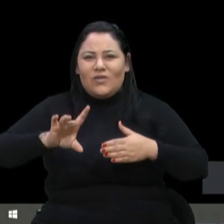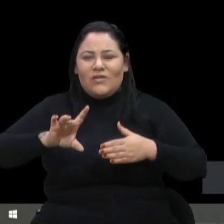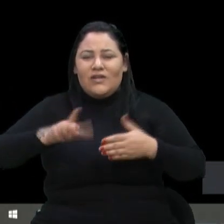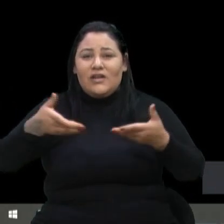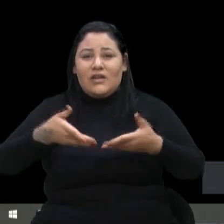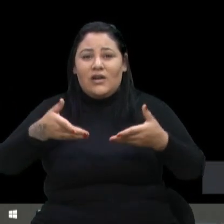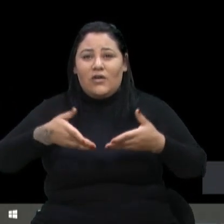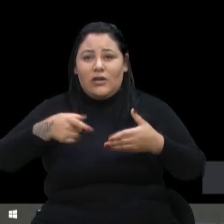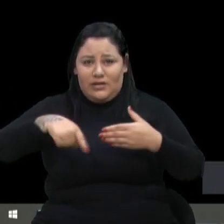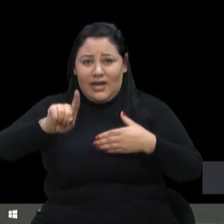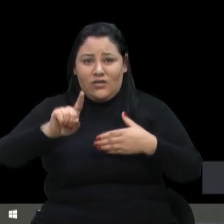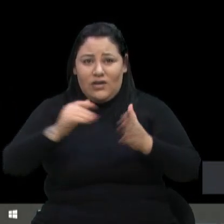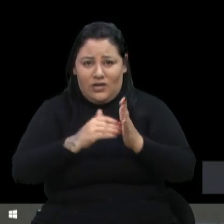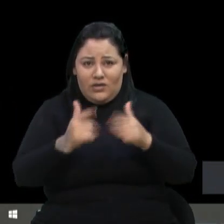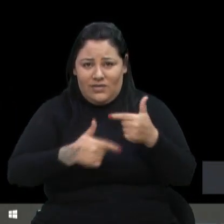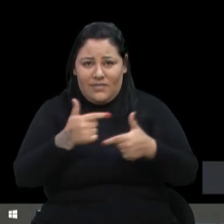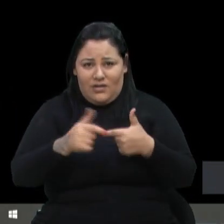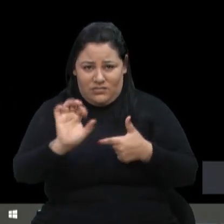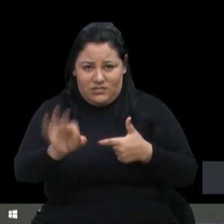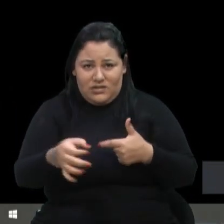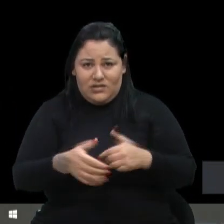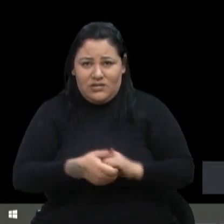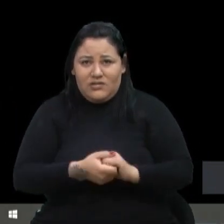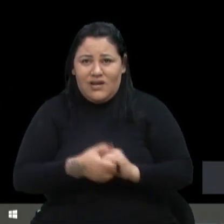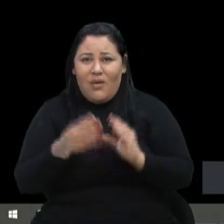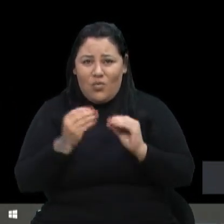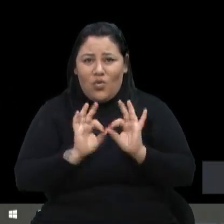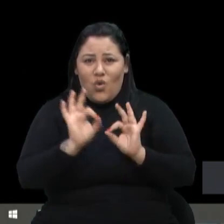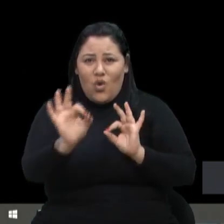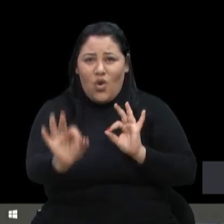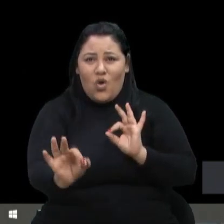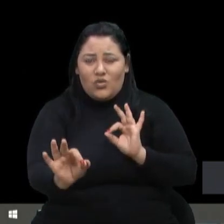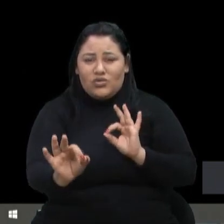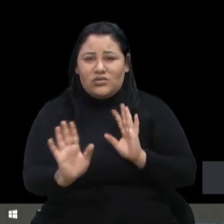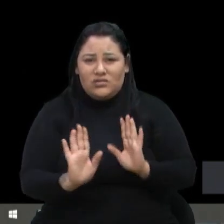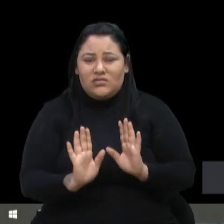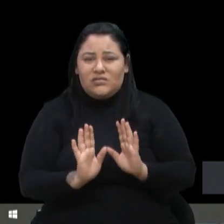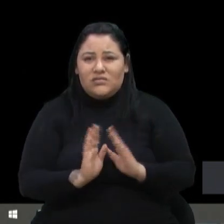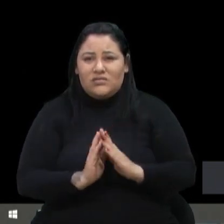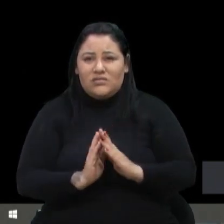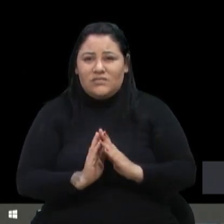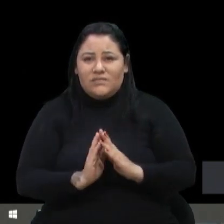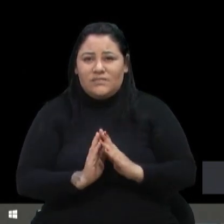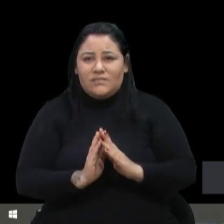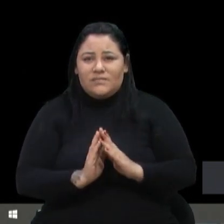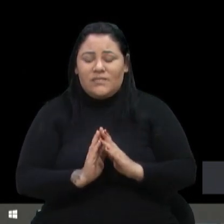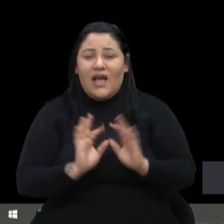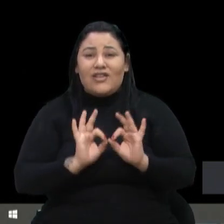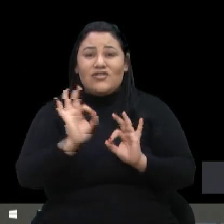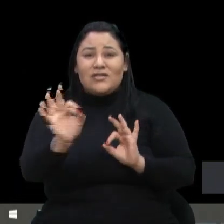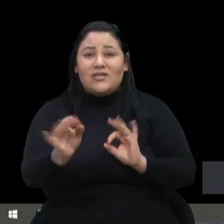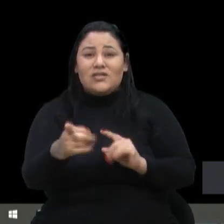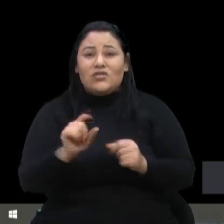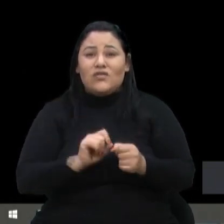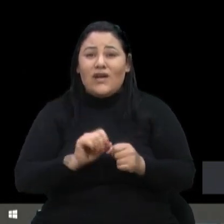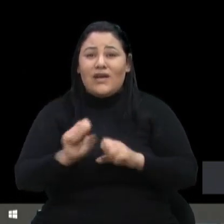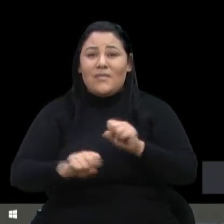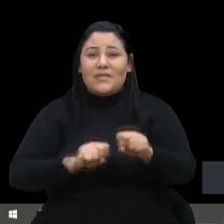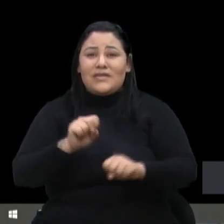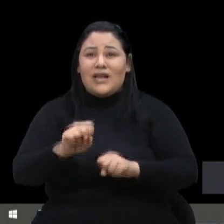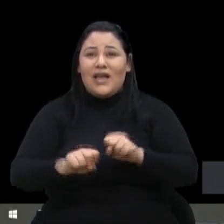pro trabalho, é isso? Pro trabalho. É muito longe? Não, é bem perto. E a distância que tu faz de bicicleta?